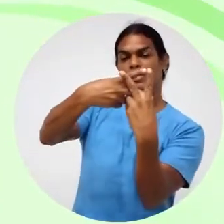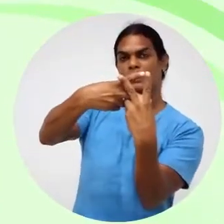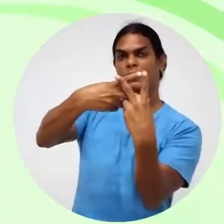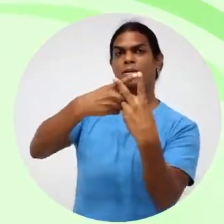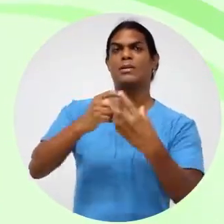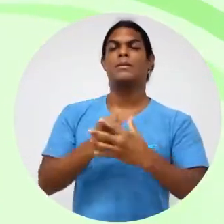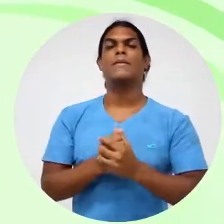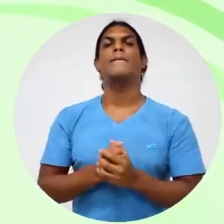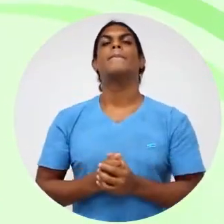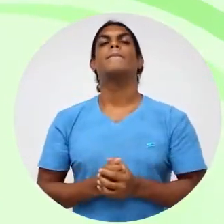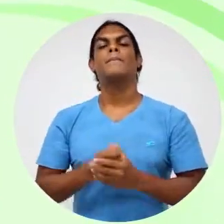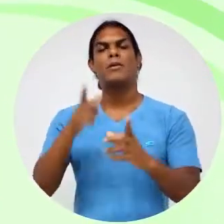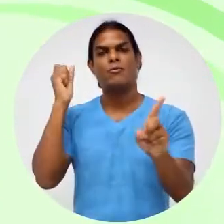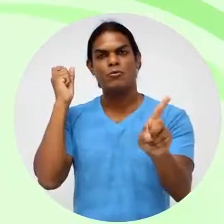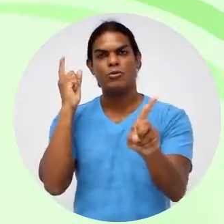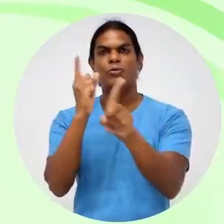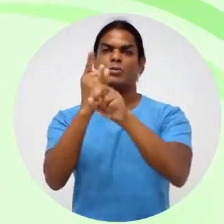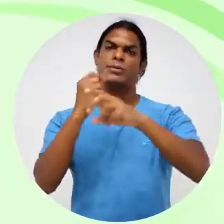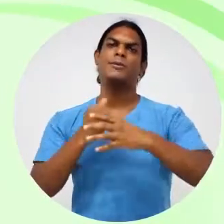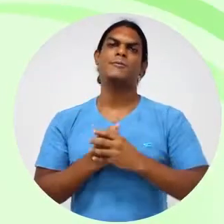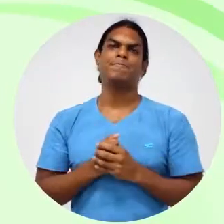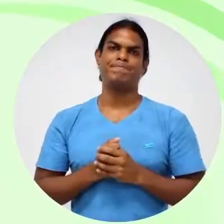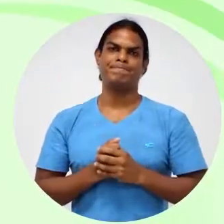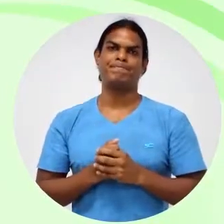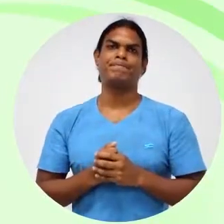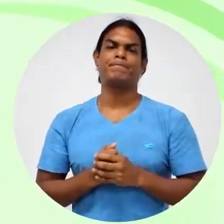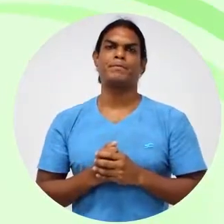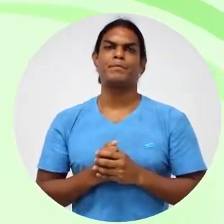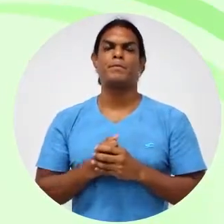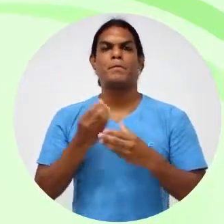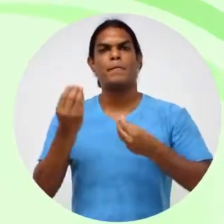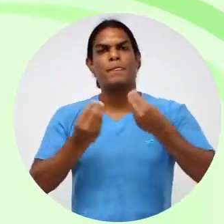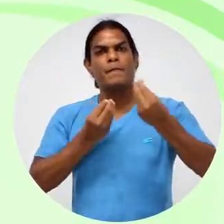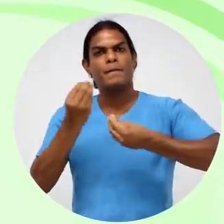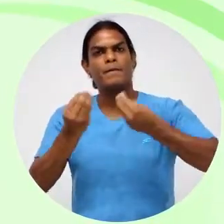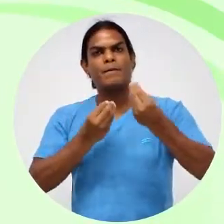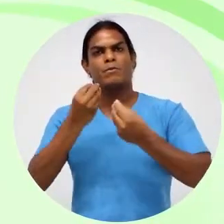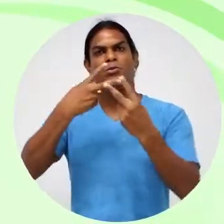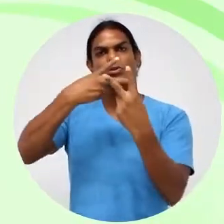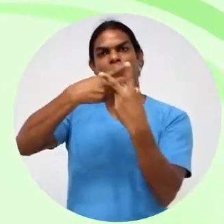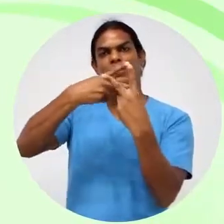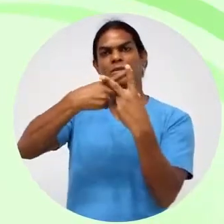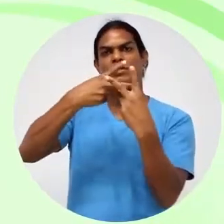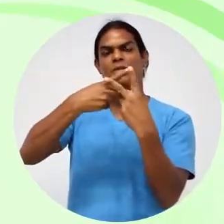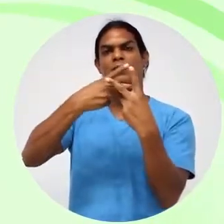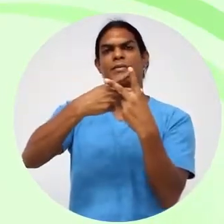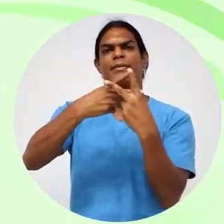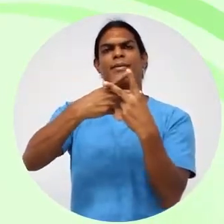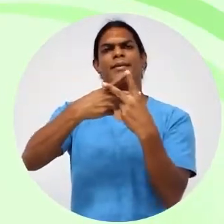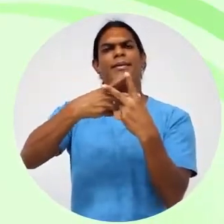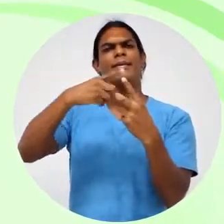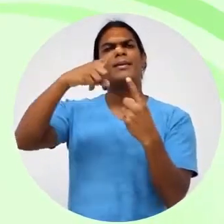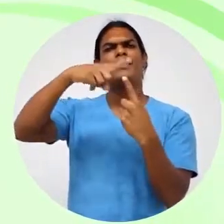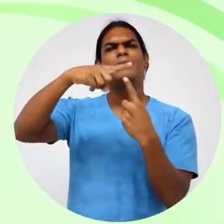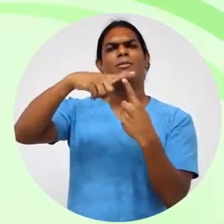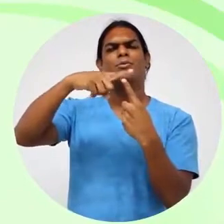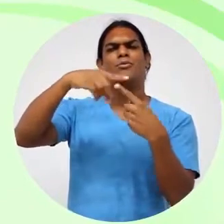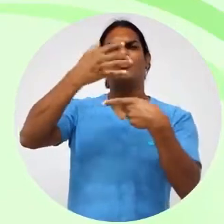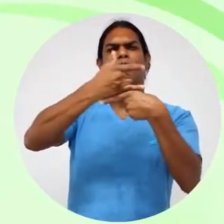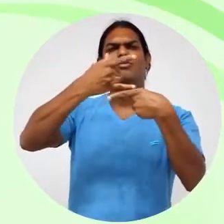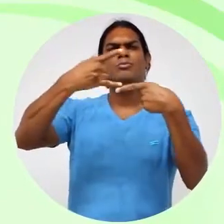Segunda Guerra Mundial. É como se a hashtag fosse um indexador, né? E serve para